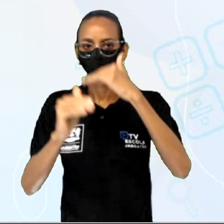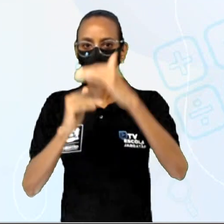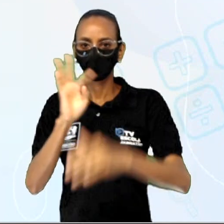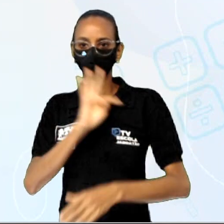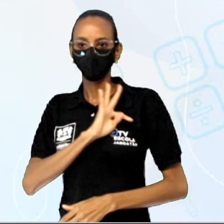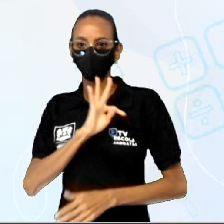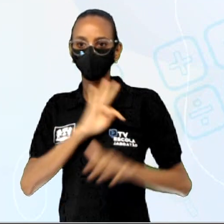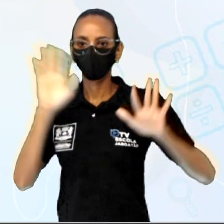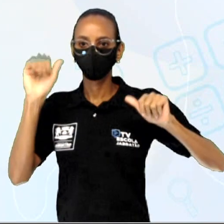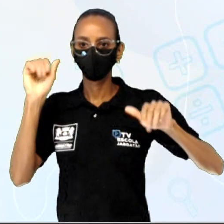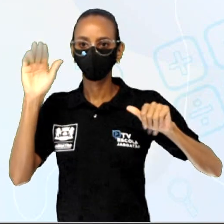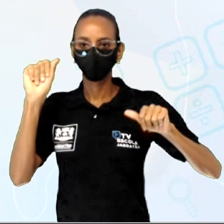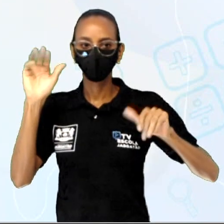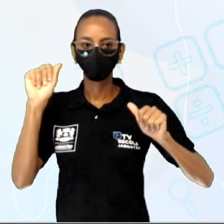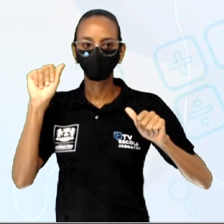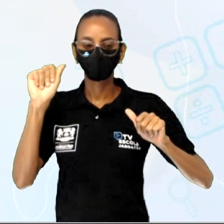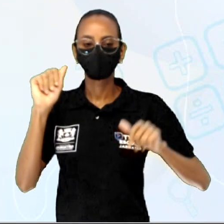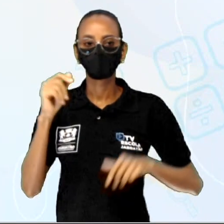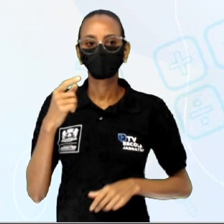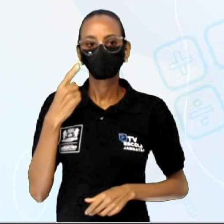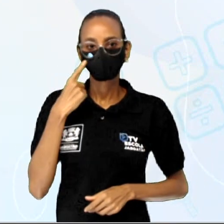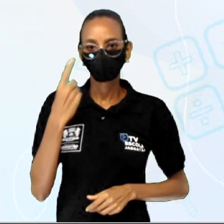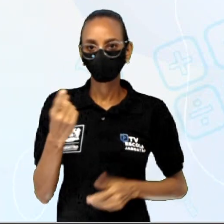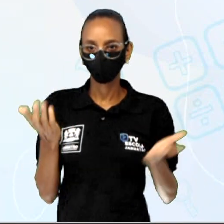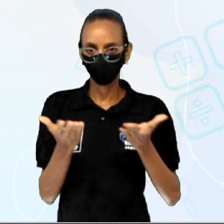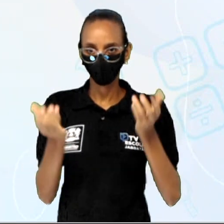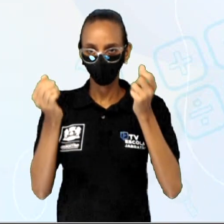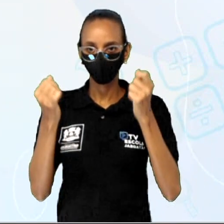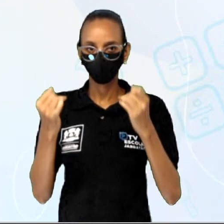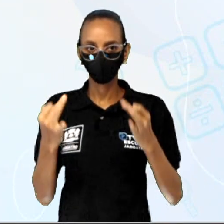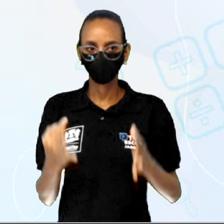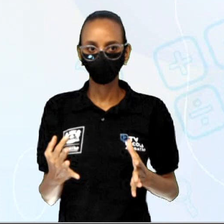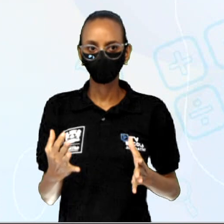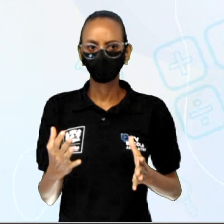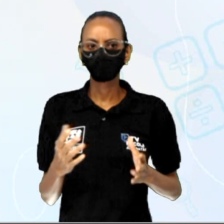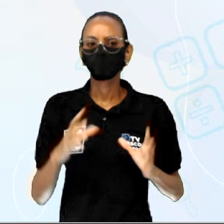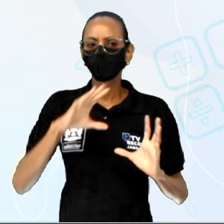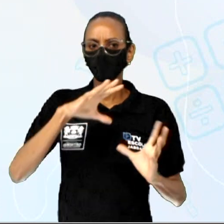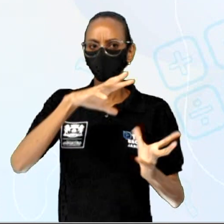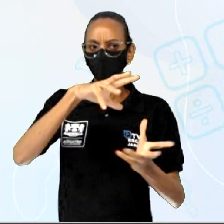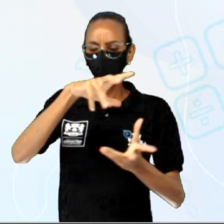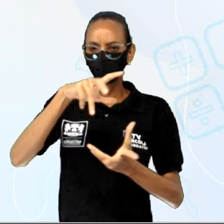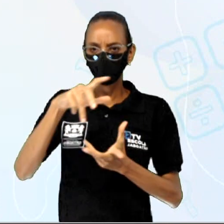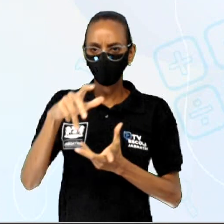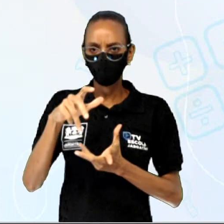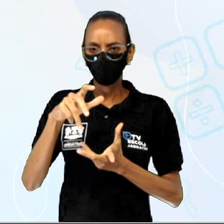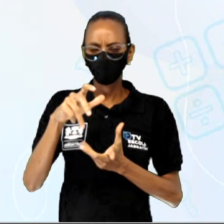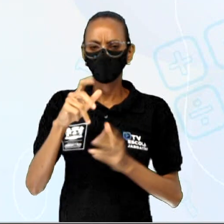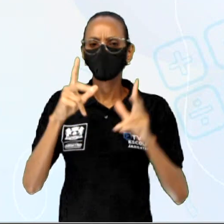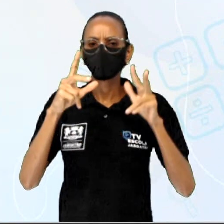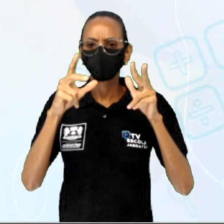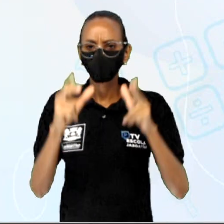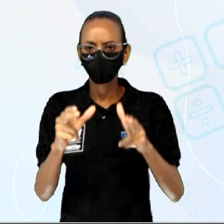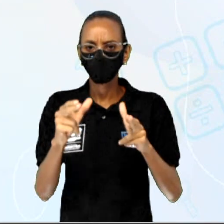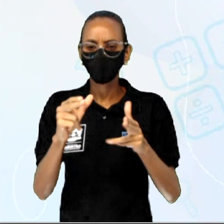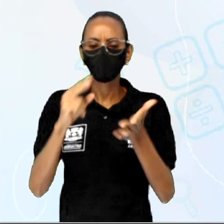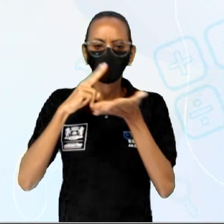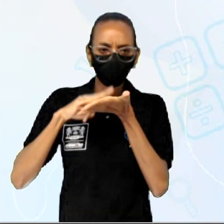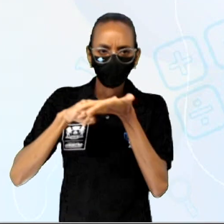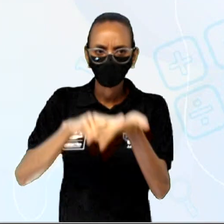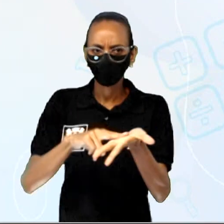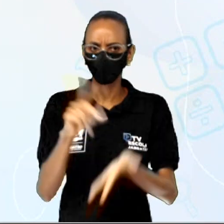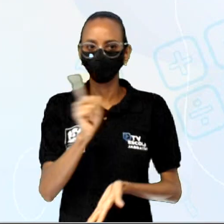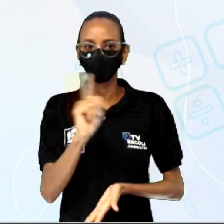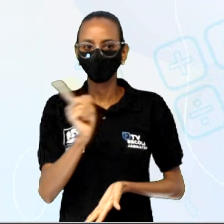que interessante. Não é a bola alguma carta que se leva de casa em casa. É antes telegrama que vai, de onde atiram ao aonde